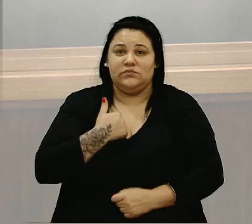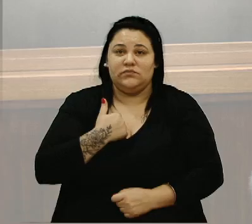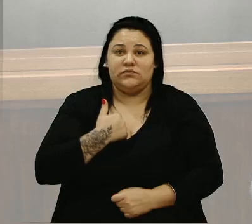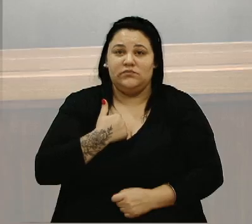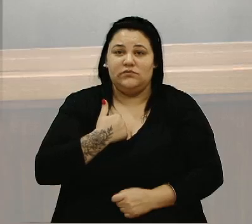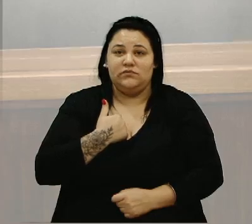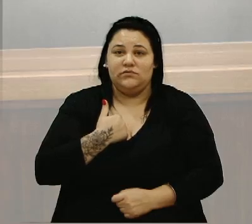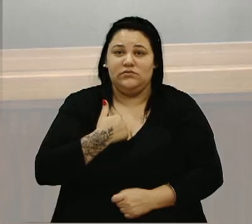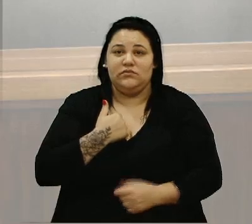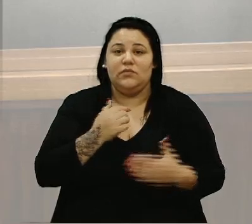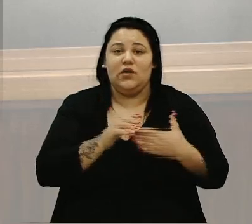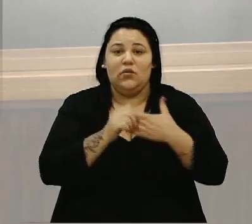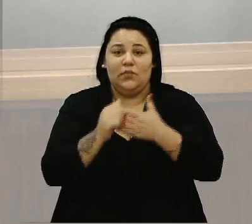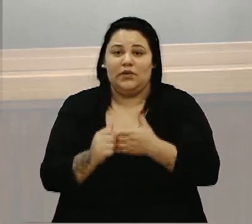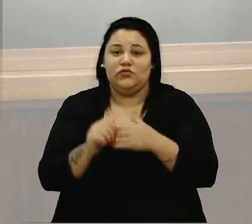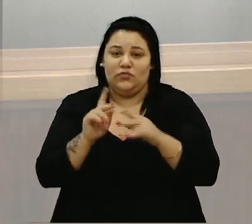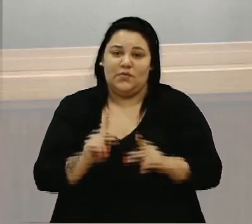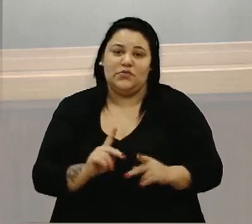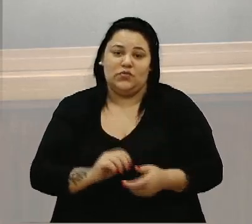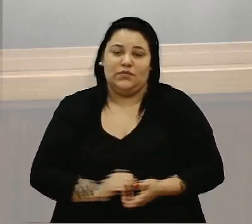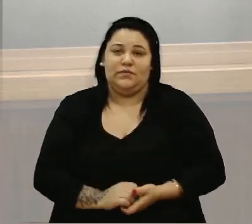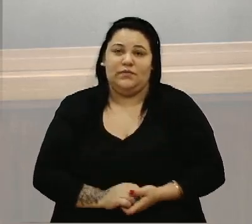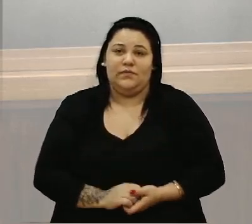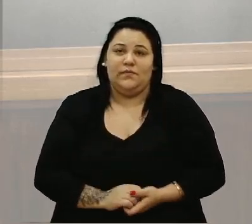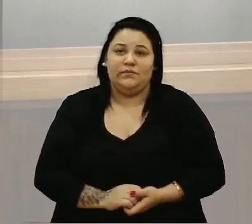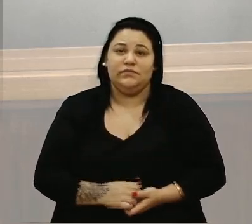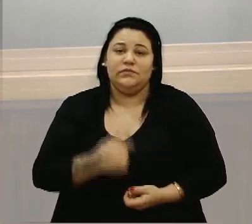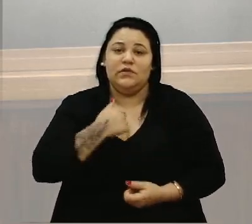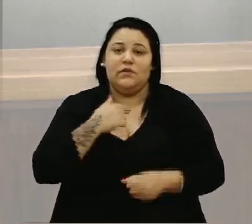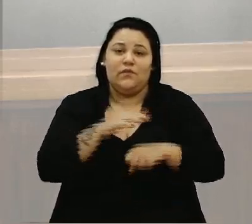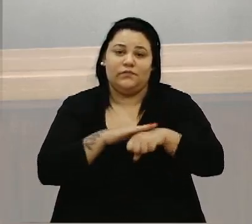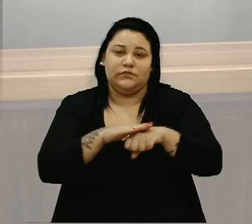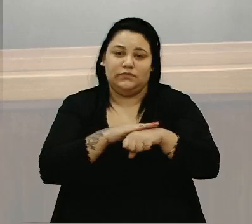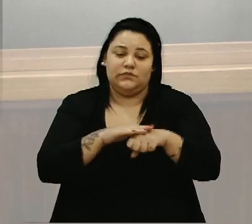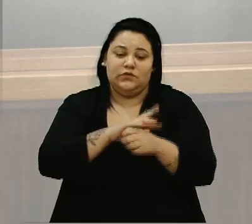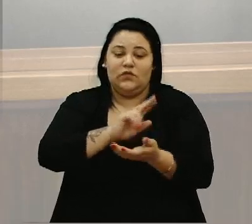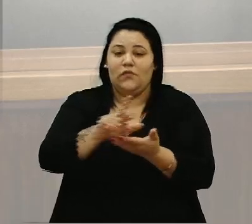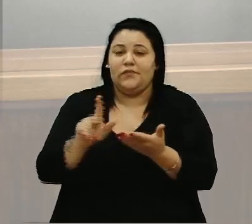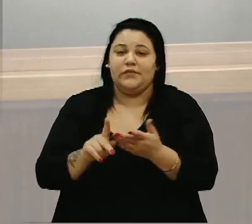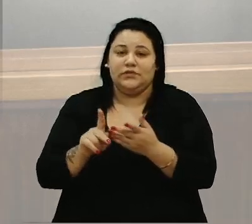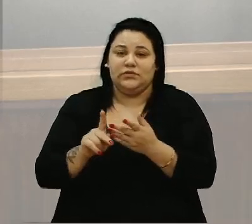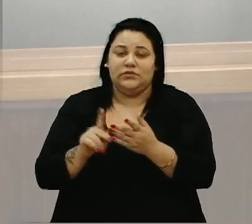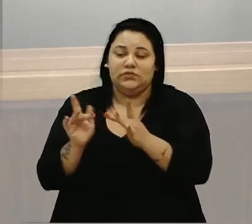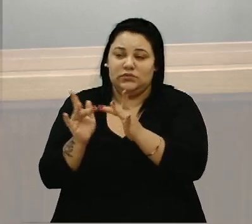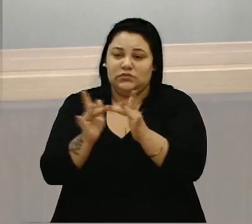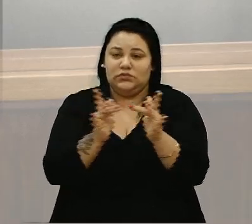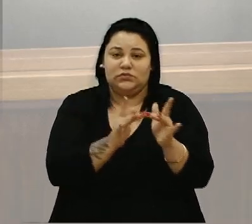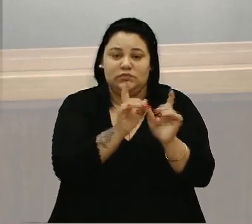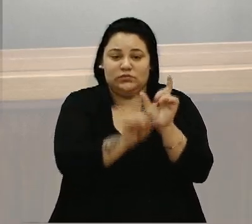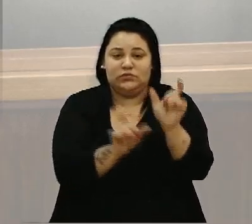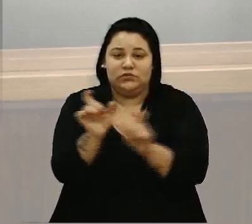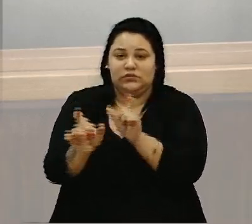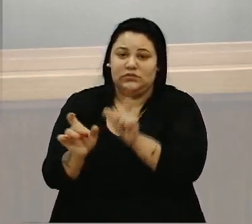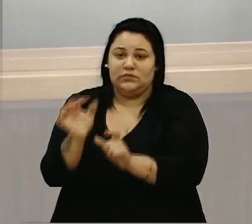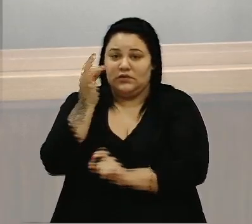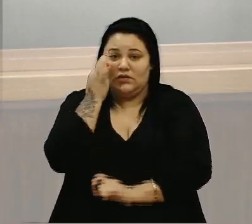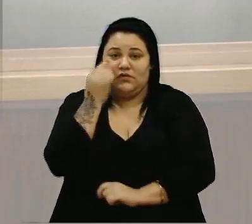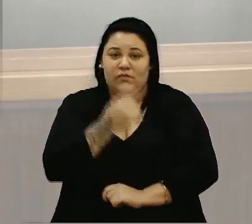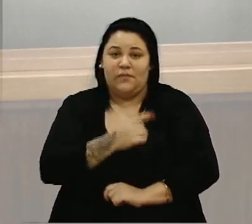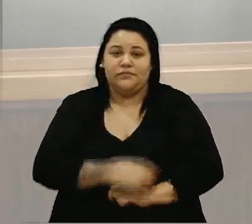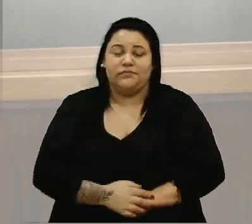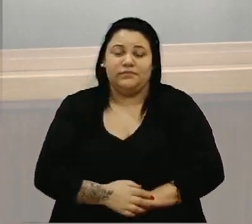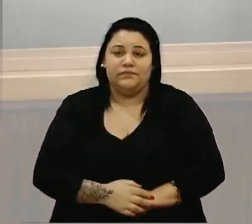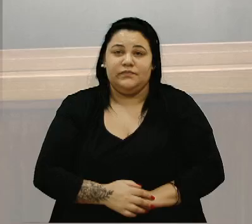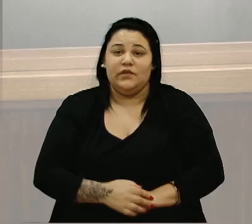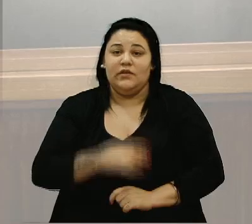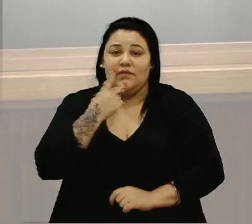acompanhante de paciente. Lá eu conversei com diversos pacientes que estavam lá. E eles me